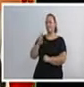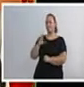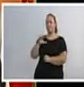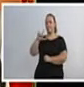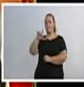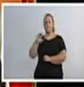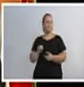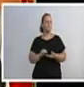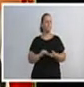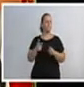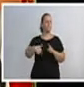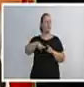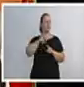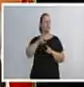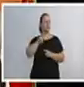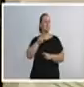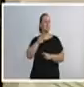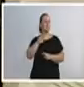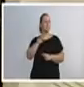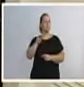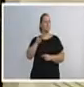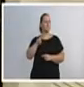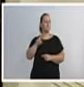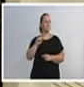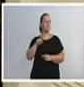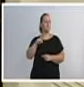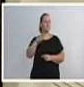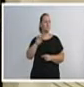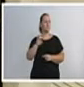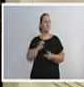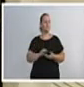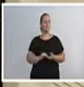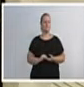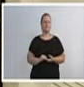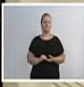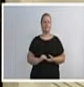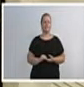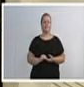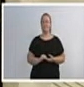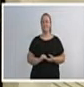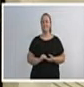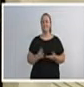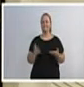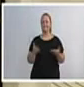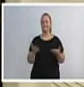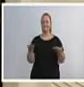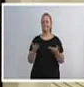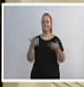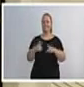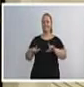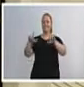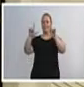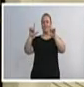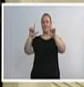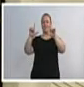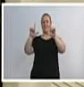anterior que é com o Giovanni Manetta, e acho que tem mais uma foto, se eu não me engano, e essa foto daqui que eu quero colocar. O seguinte, então a gente conferiu que